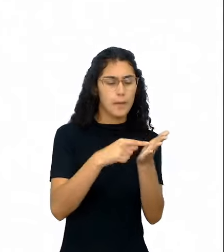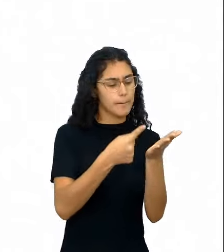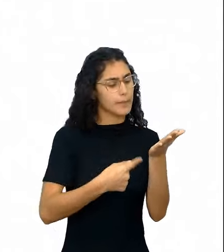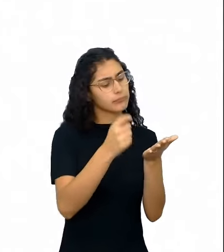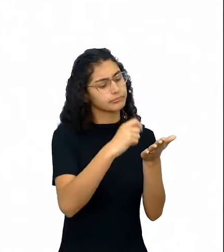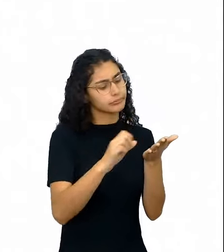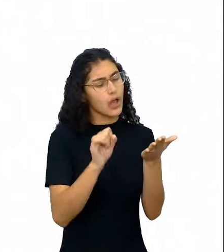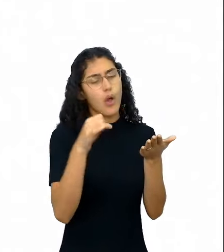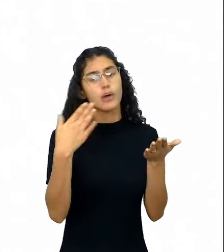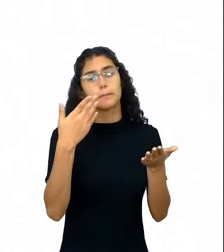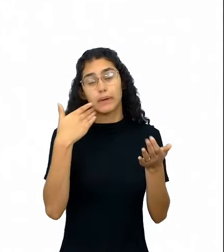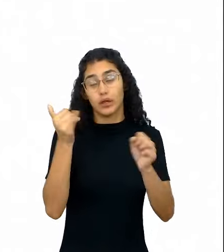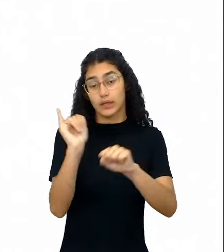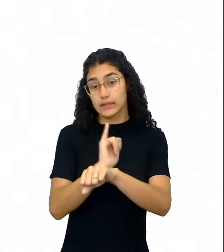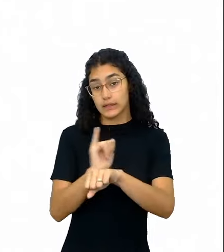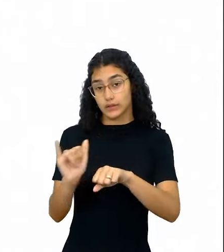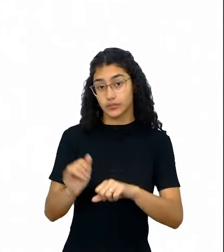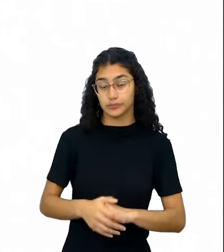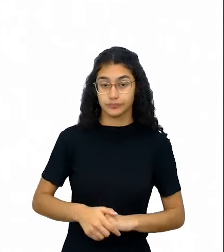as melhores estratégias.